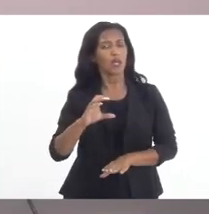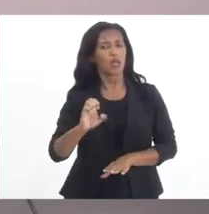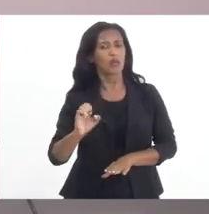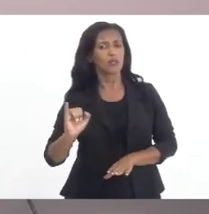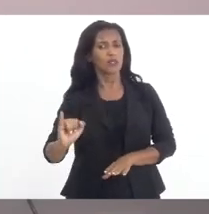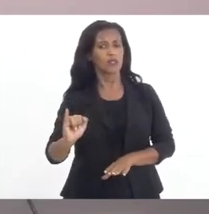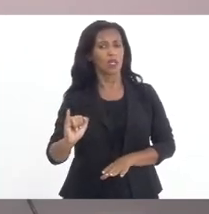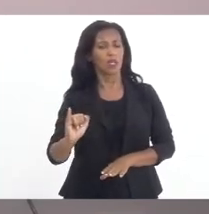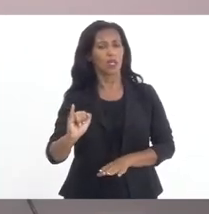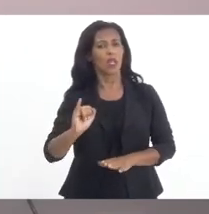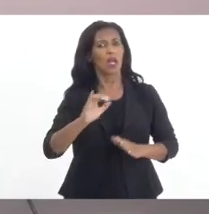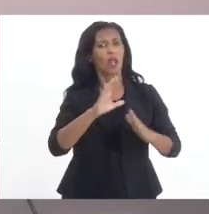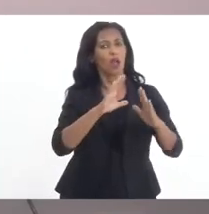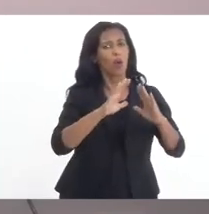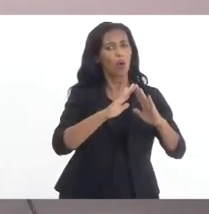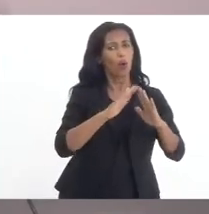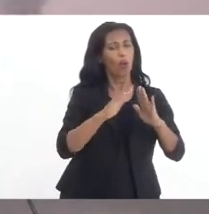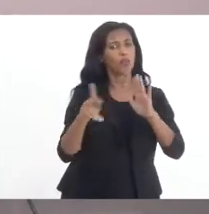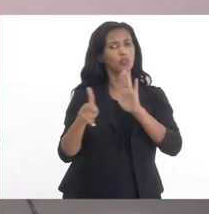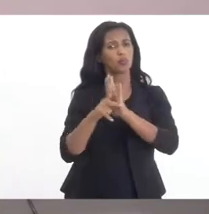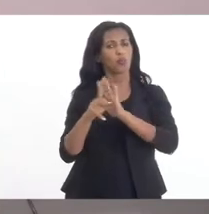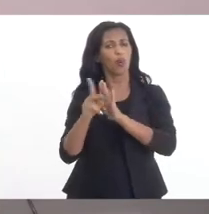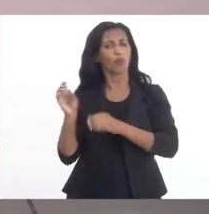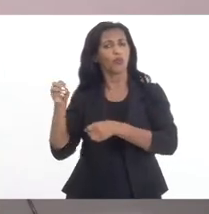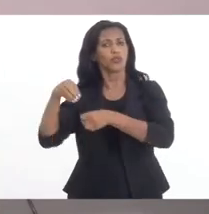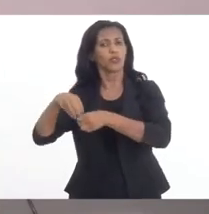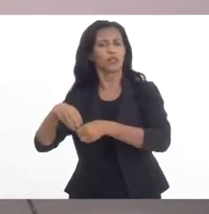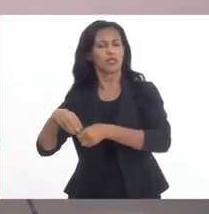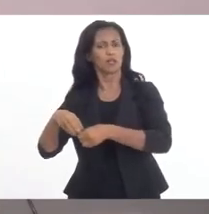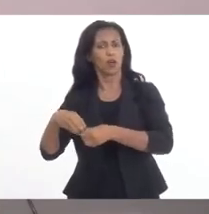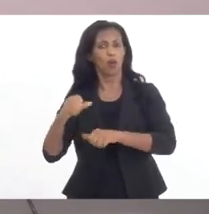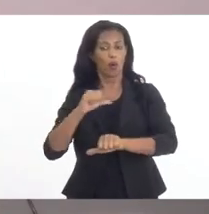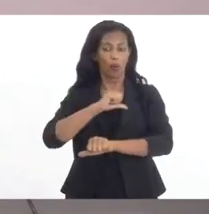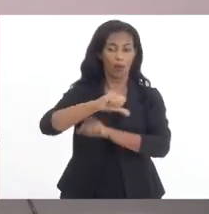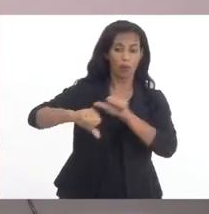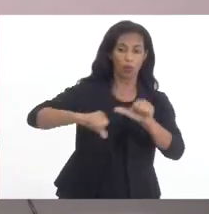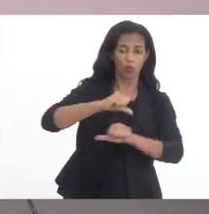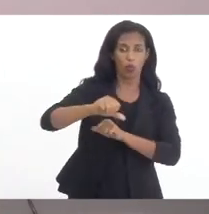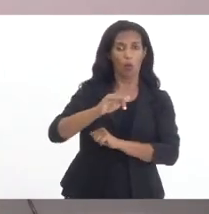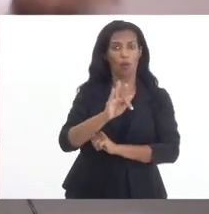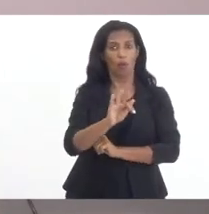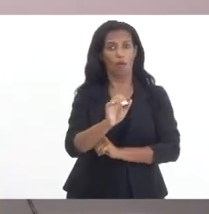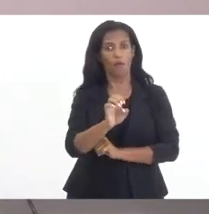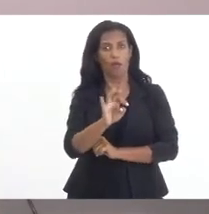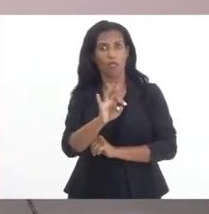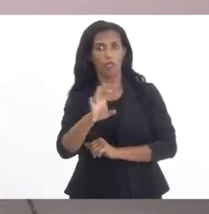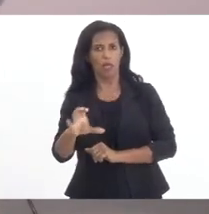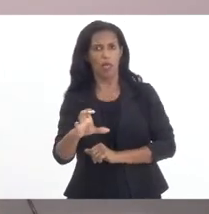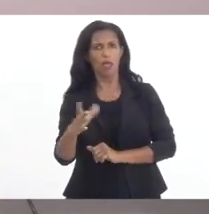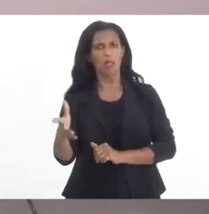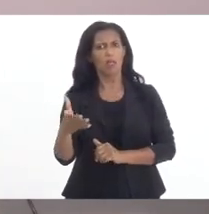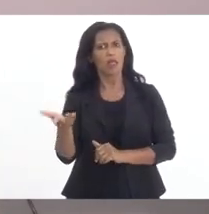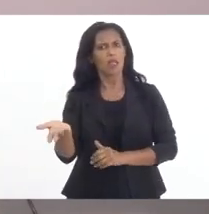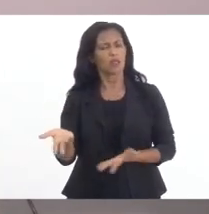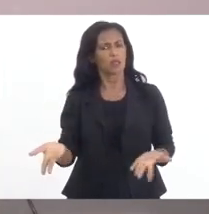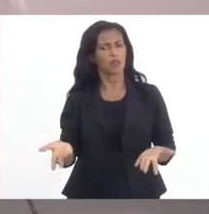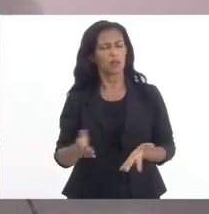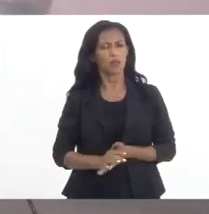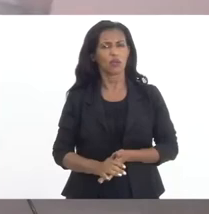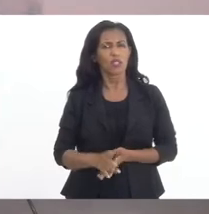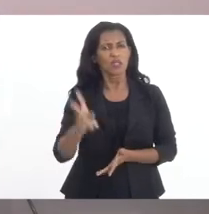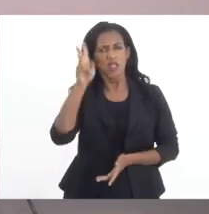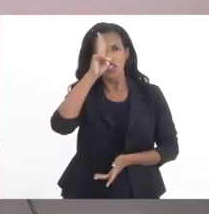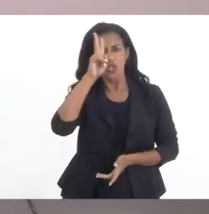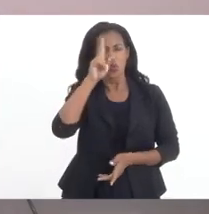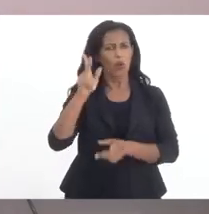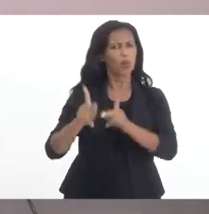era o Colégio Integrado de Educação, era o SEI, depois virou a FAETEC, e antes era o Matador de Santa Cruz. Isso é